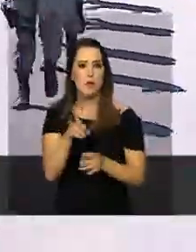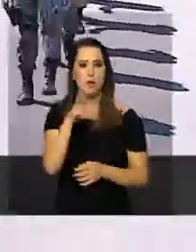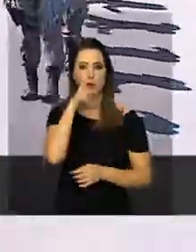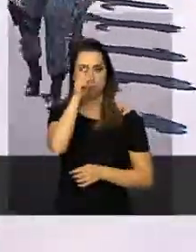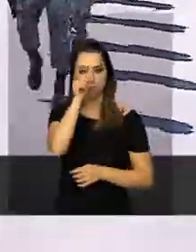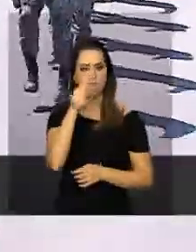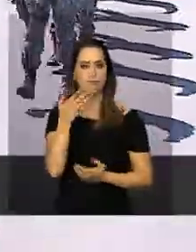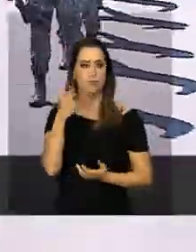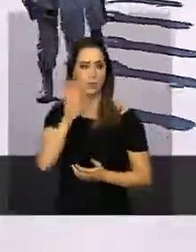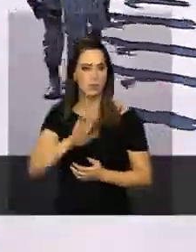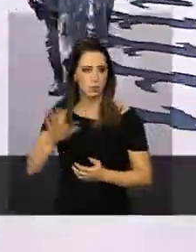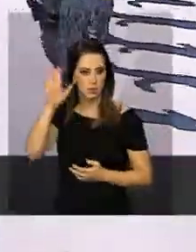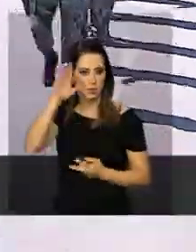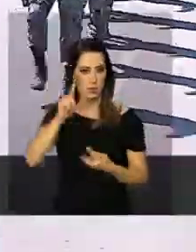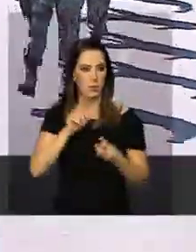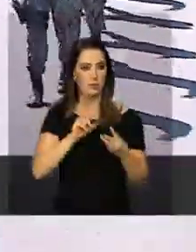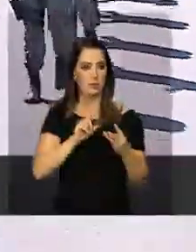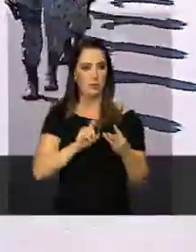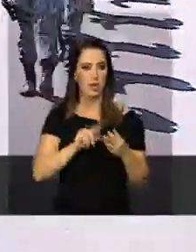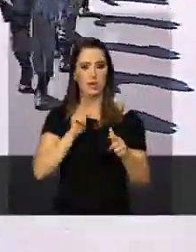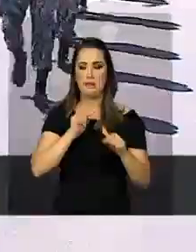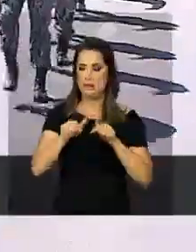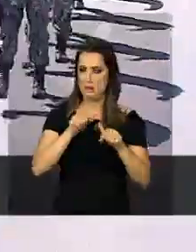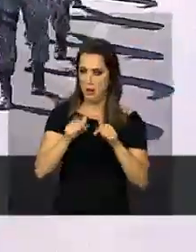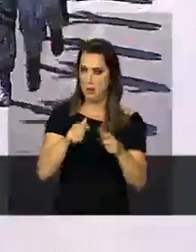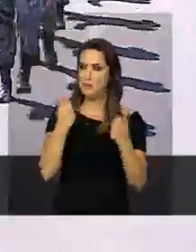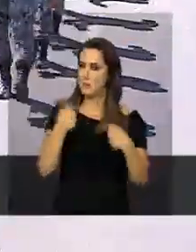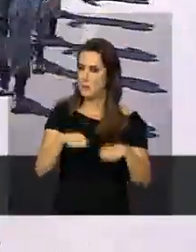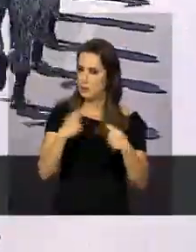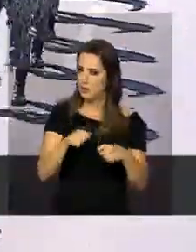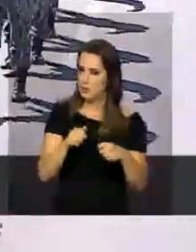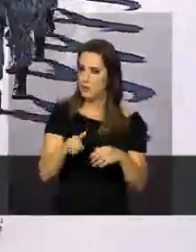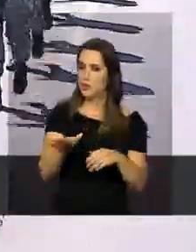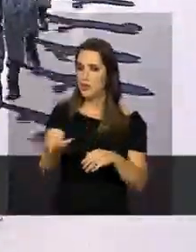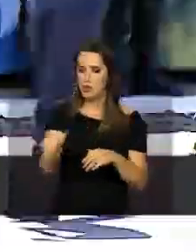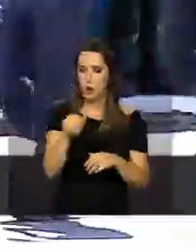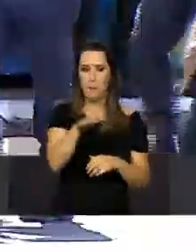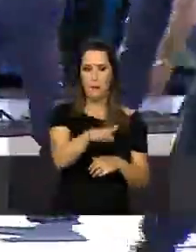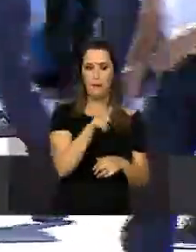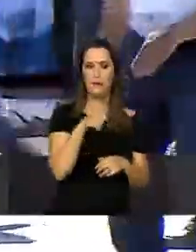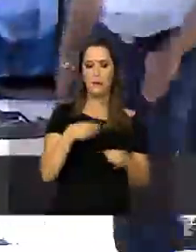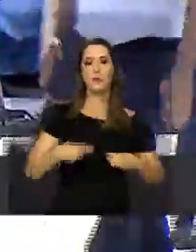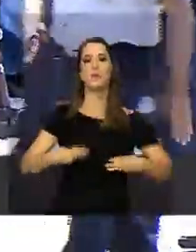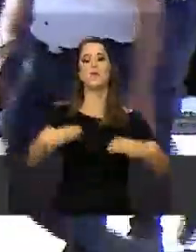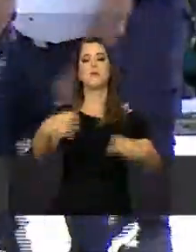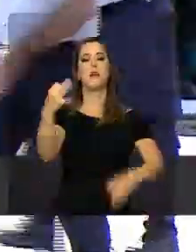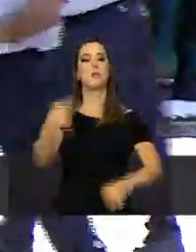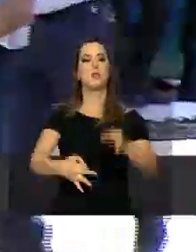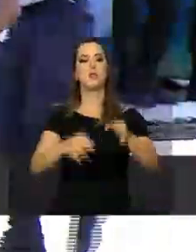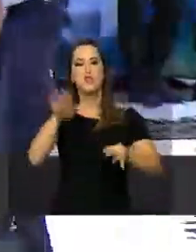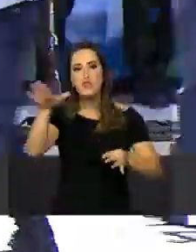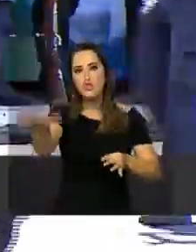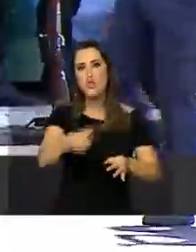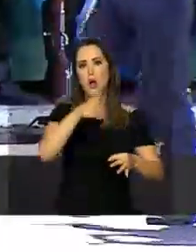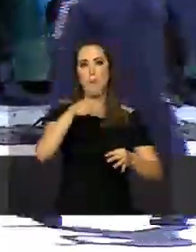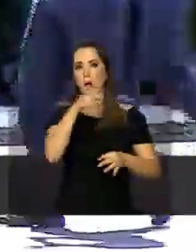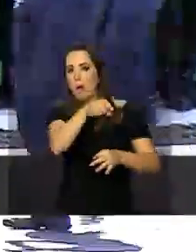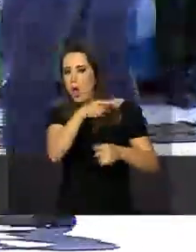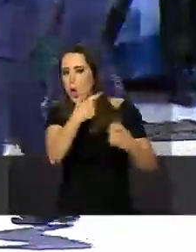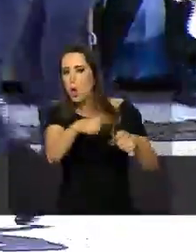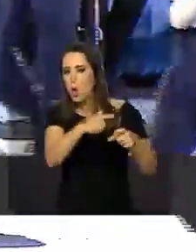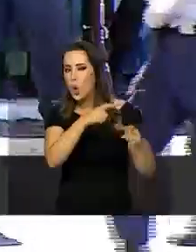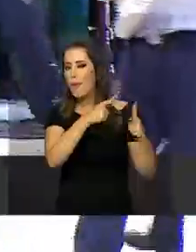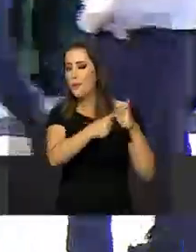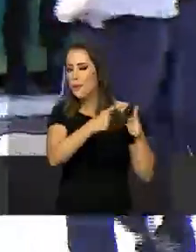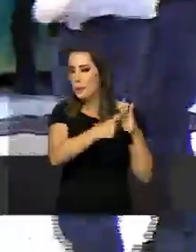pública, que atua, quando necessário e acionado pelo Ministério da Justiça, atua